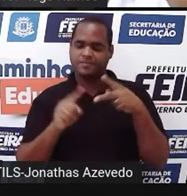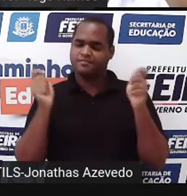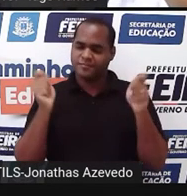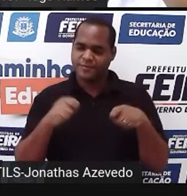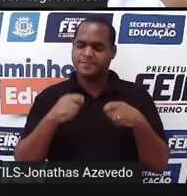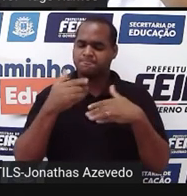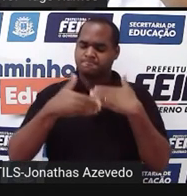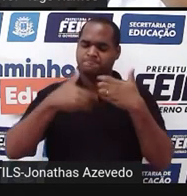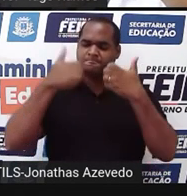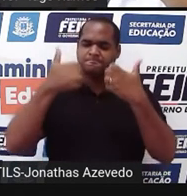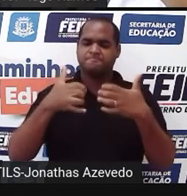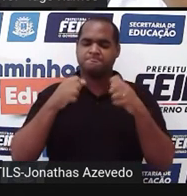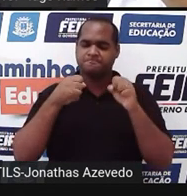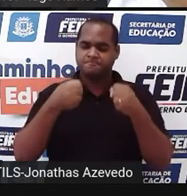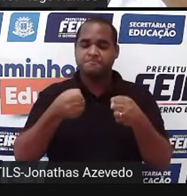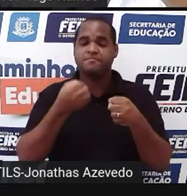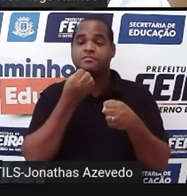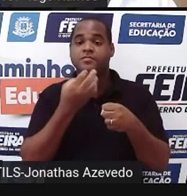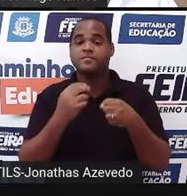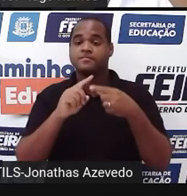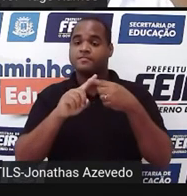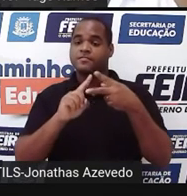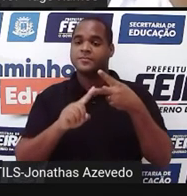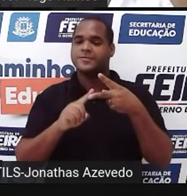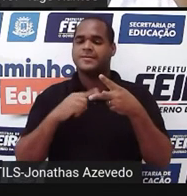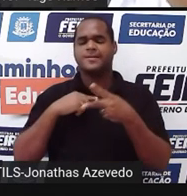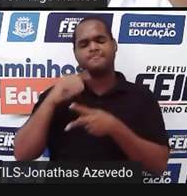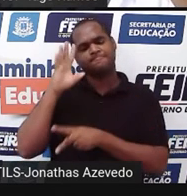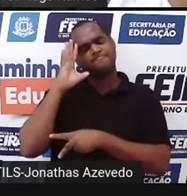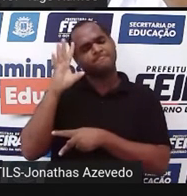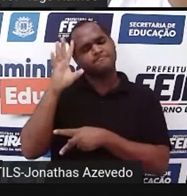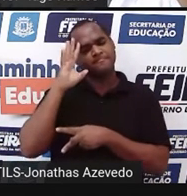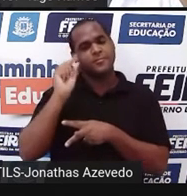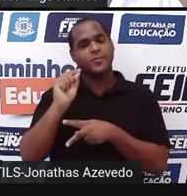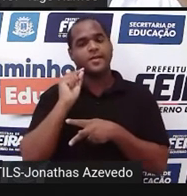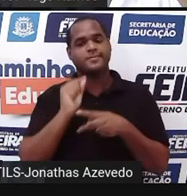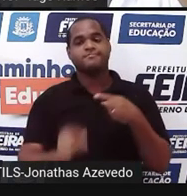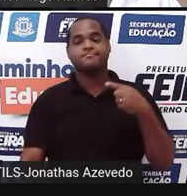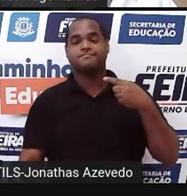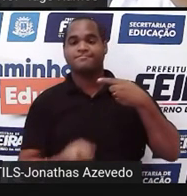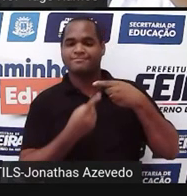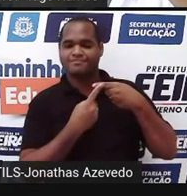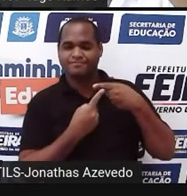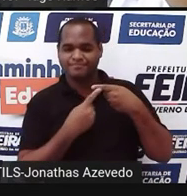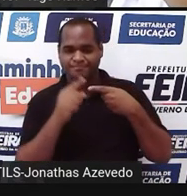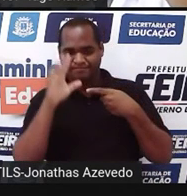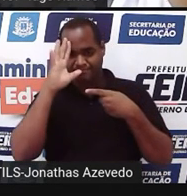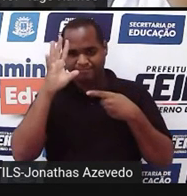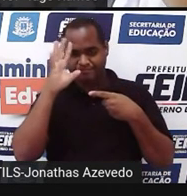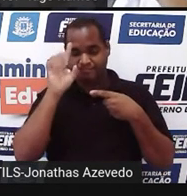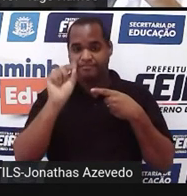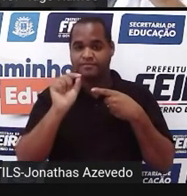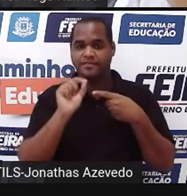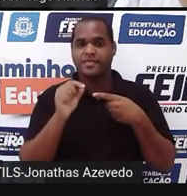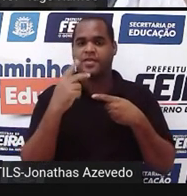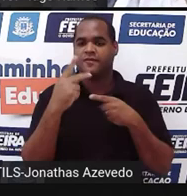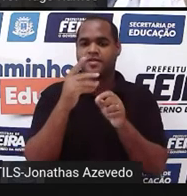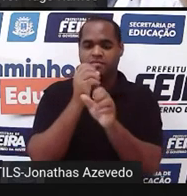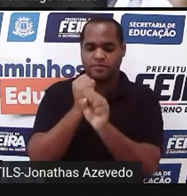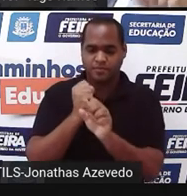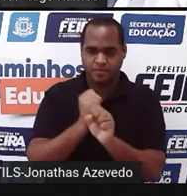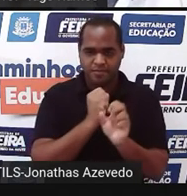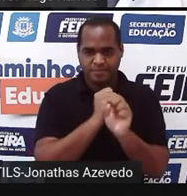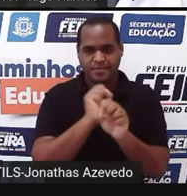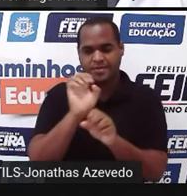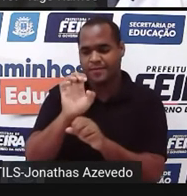tá bom amanhã na verdade são duas intenções a primeira intenção é a gente só mas